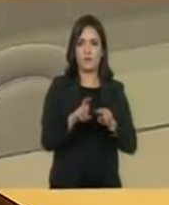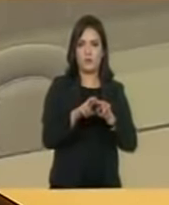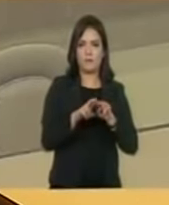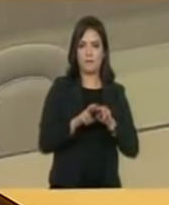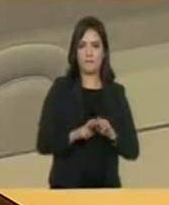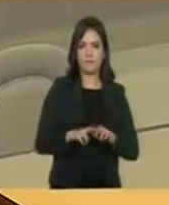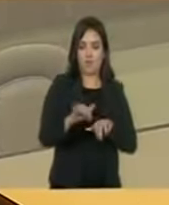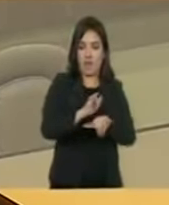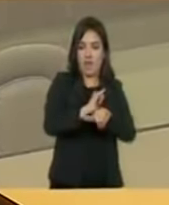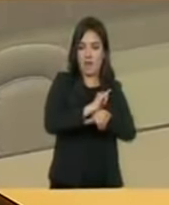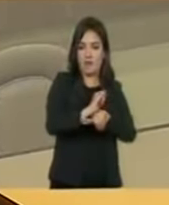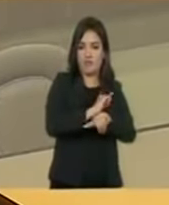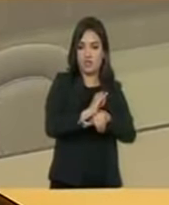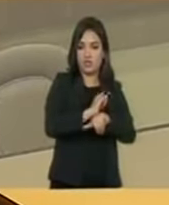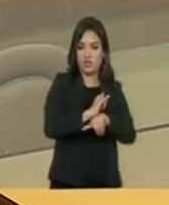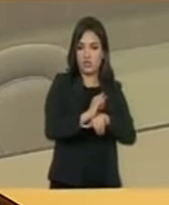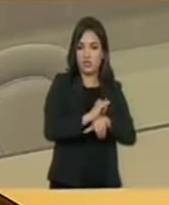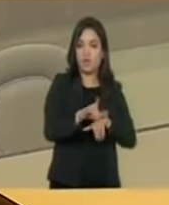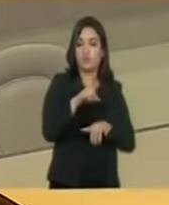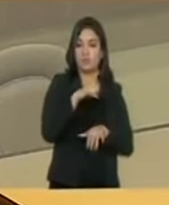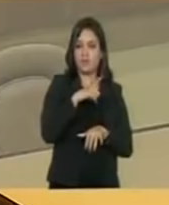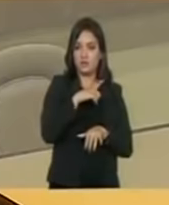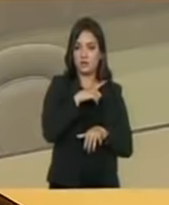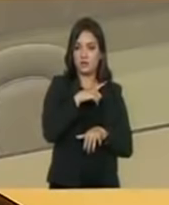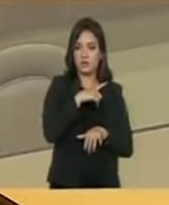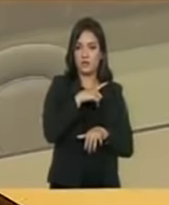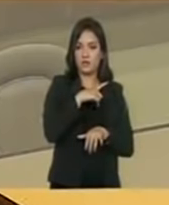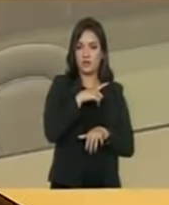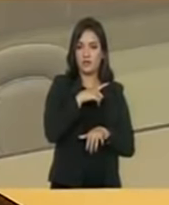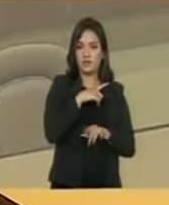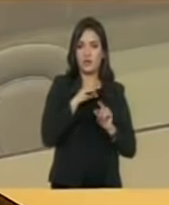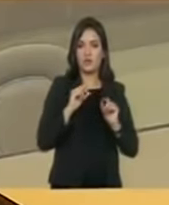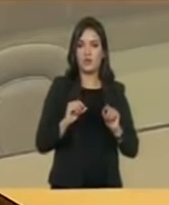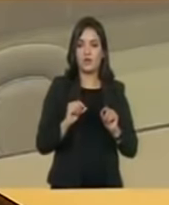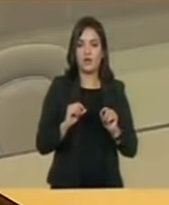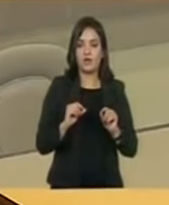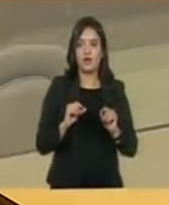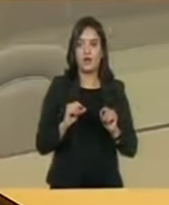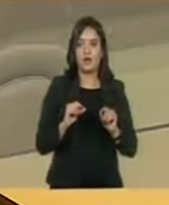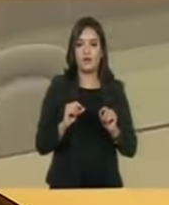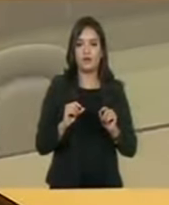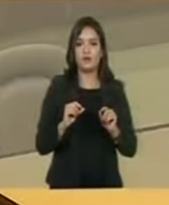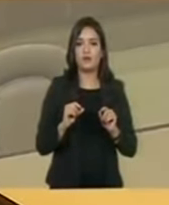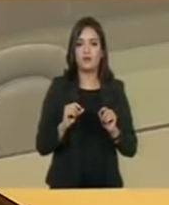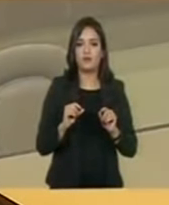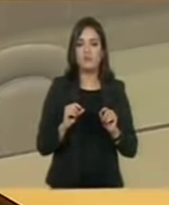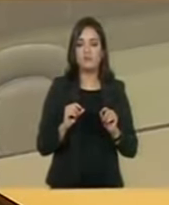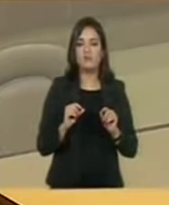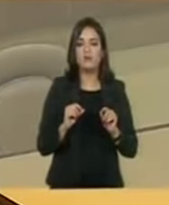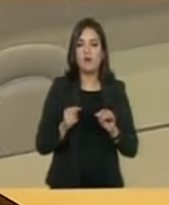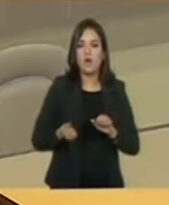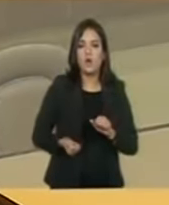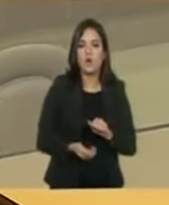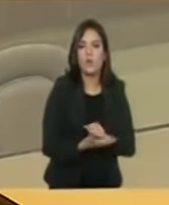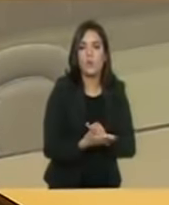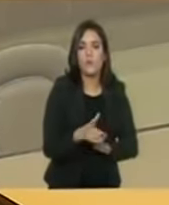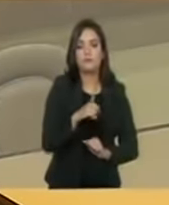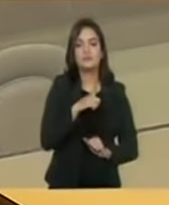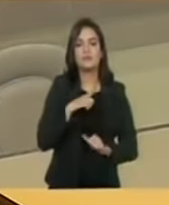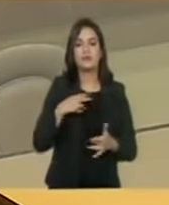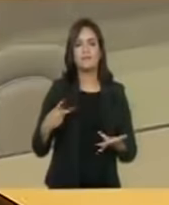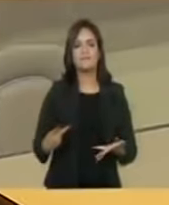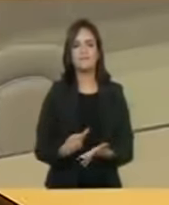lava-jato evidenciam que a corrupção impregnou se profundamente no tecido e na intimidade